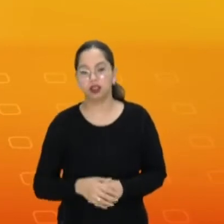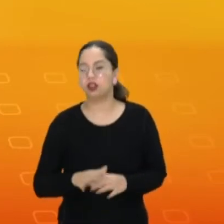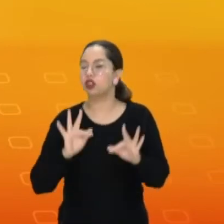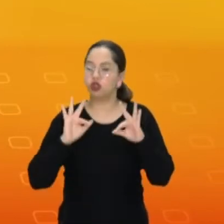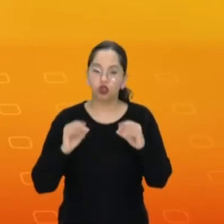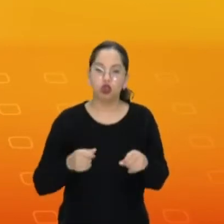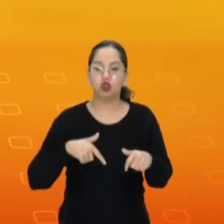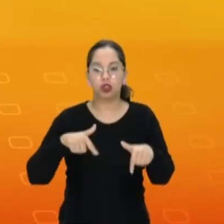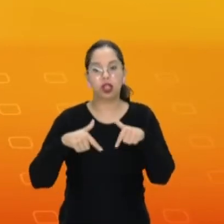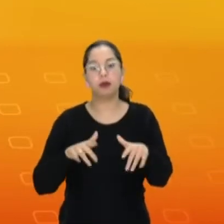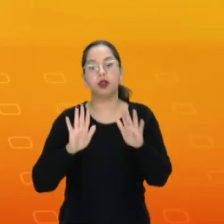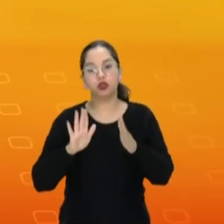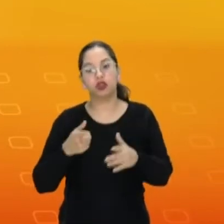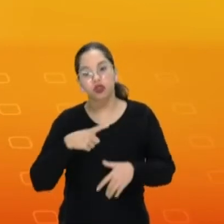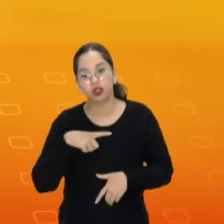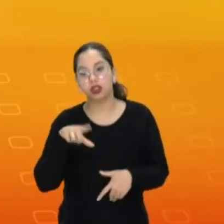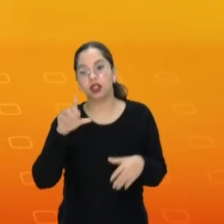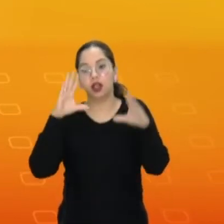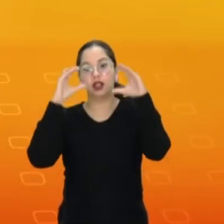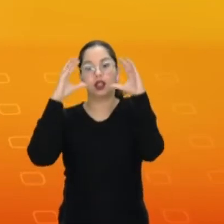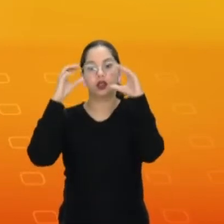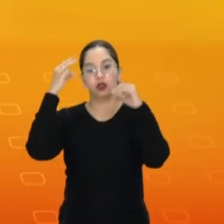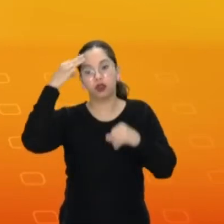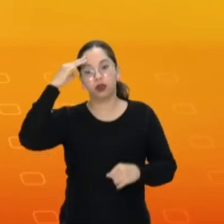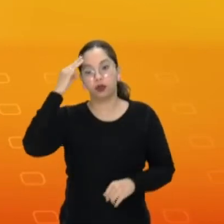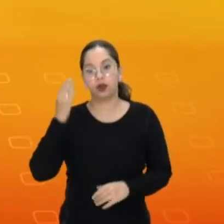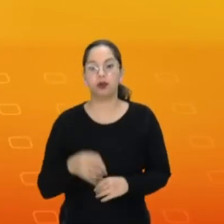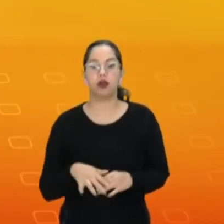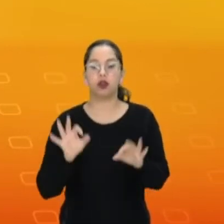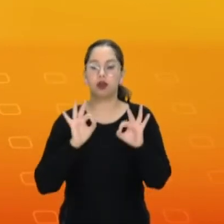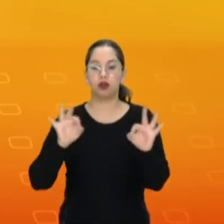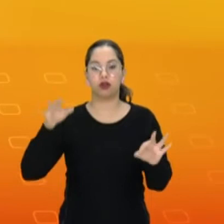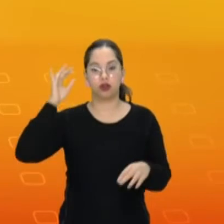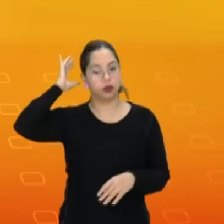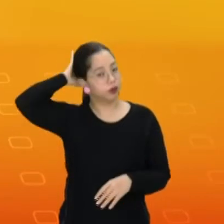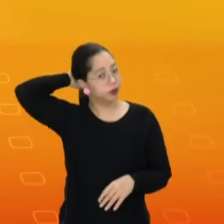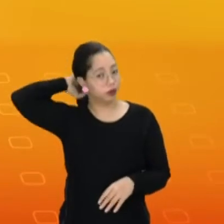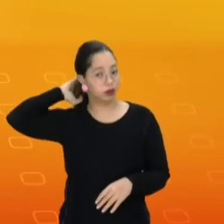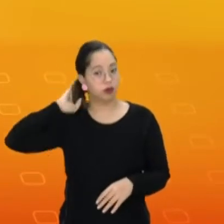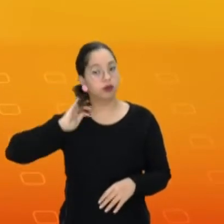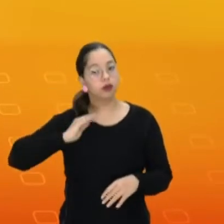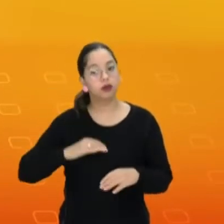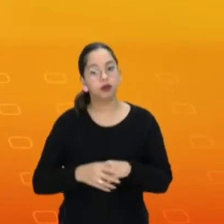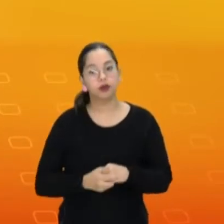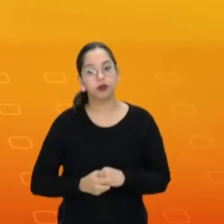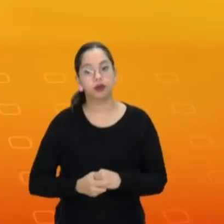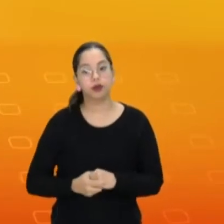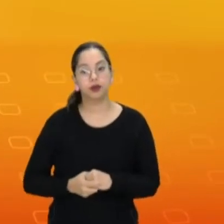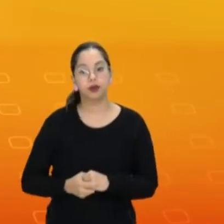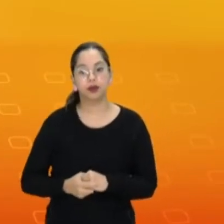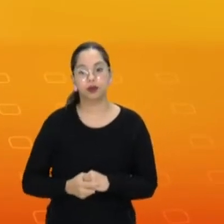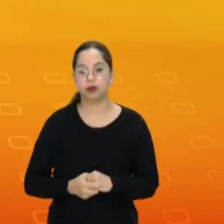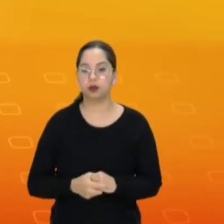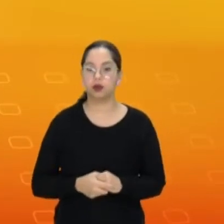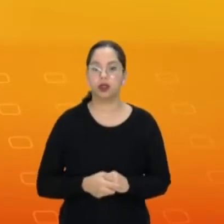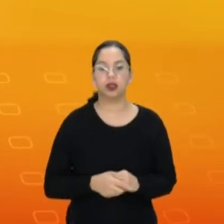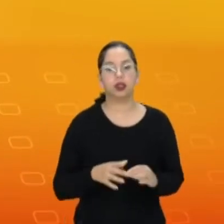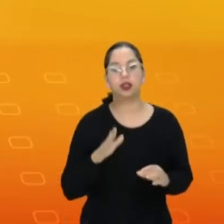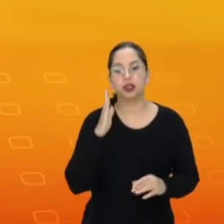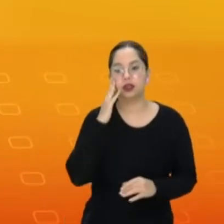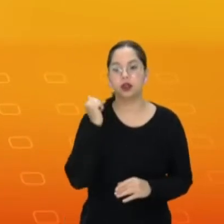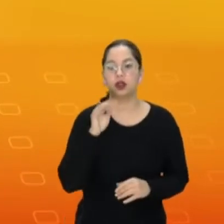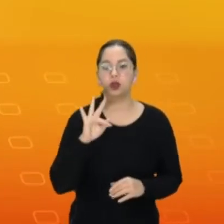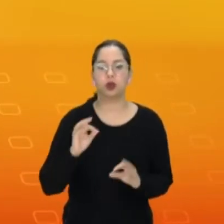está disponível na nuvem Como a gente vê aí com uma marca sorte aos 360 vai servir sabe